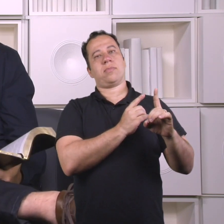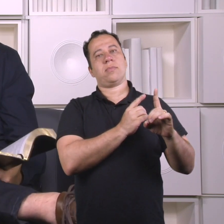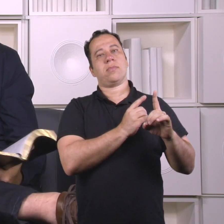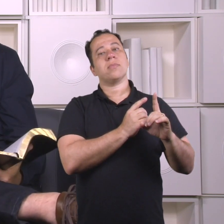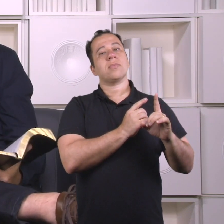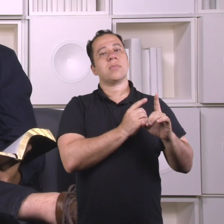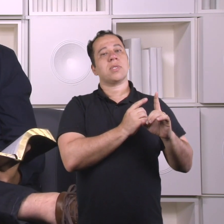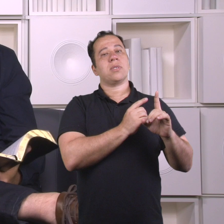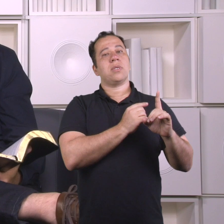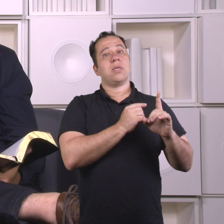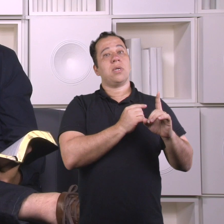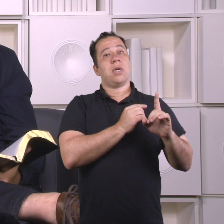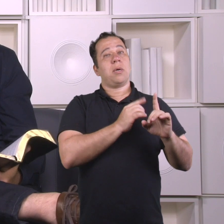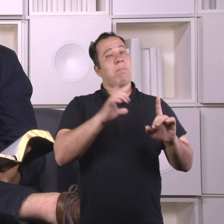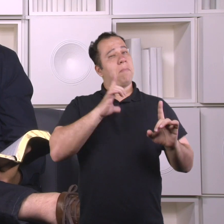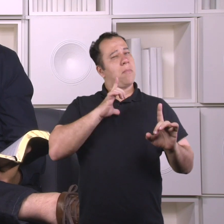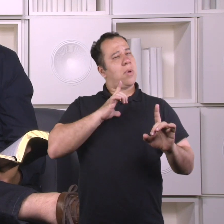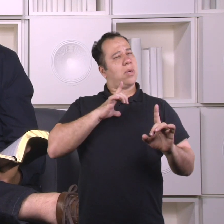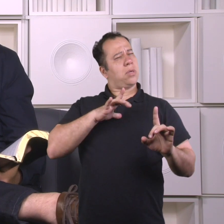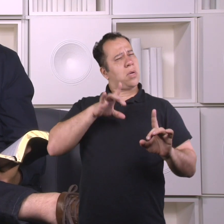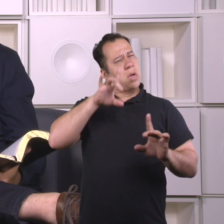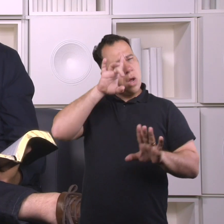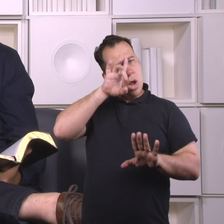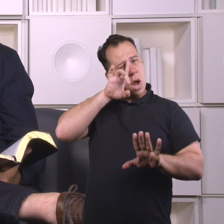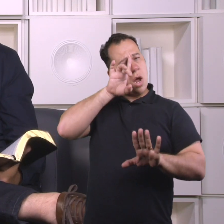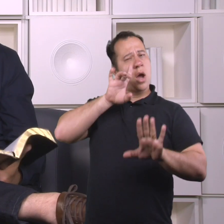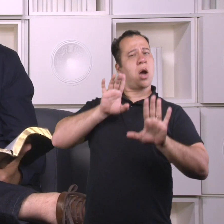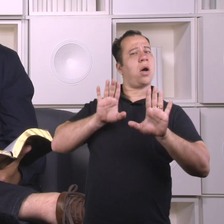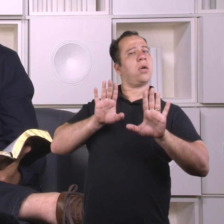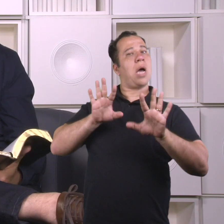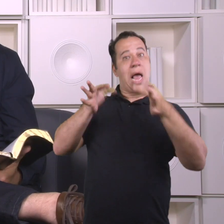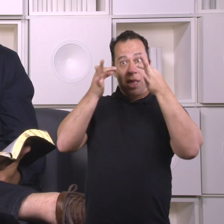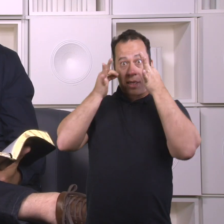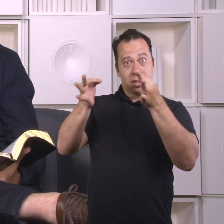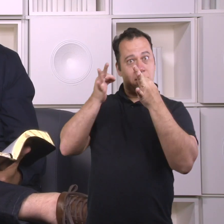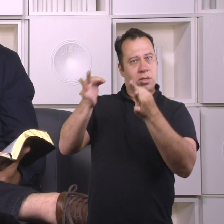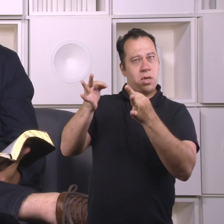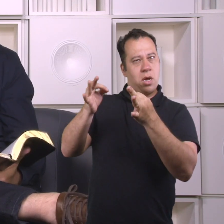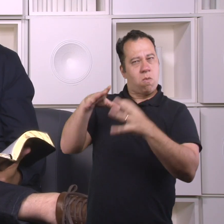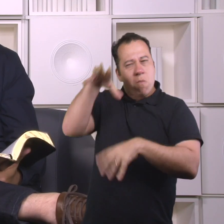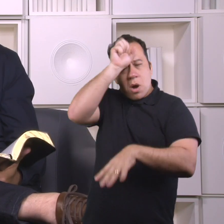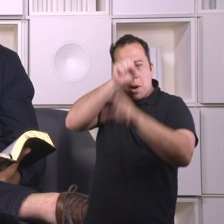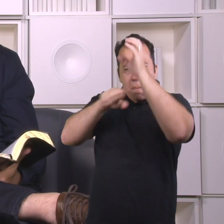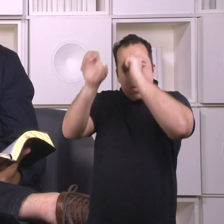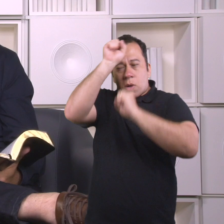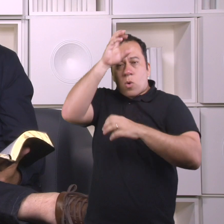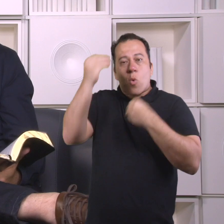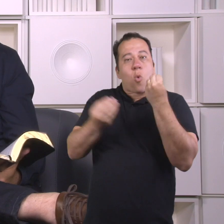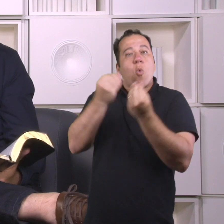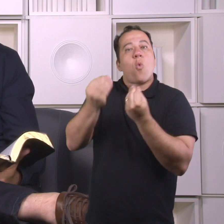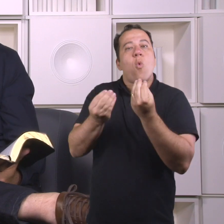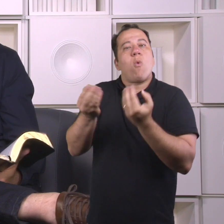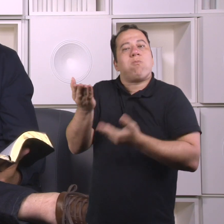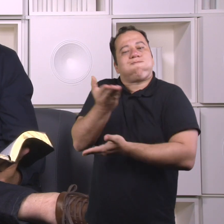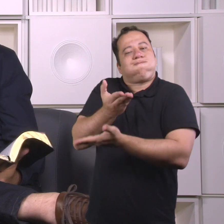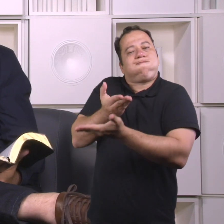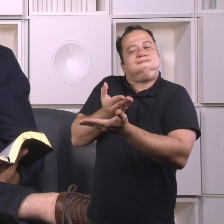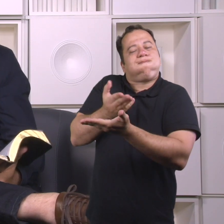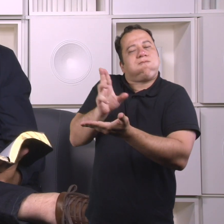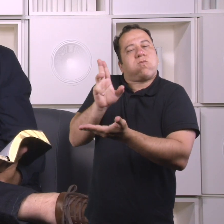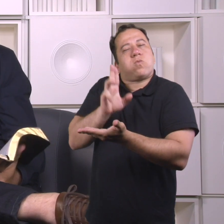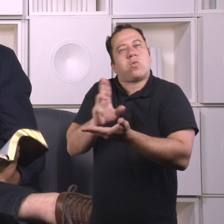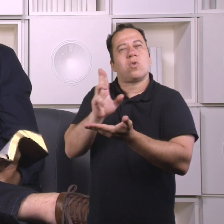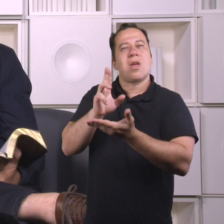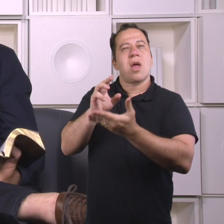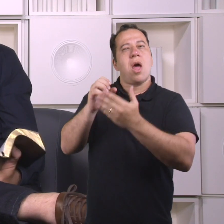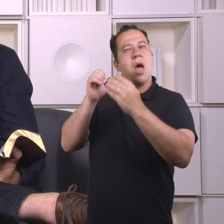que se acautelem, que tenham muito cuidado e que aprendam a lidar com a potestade. Então, a pergunta que a gente